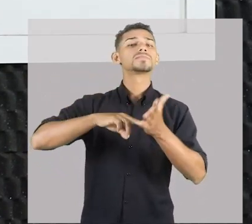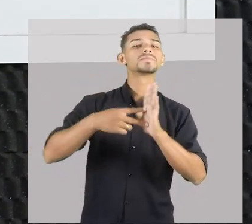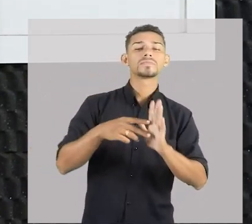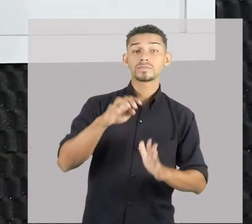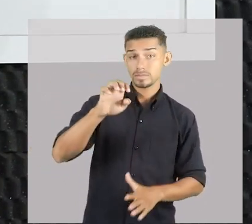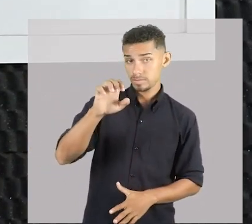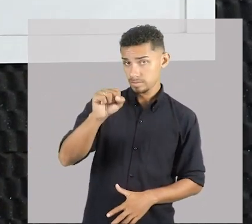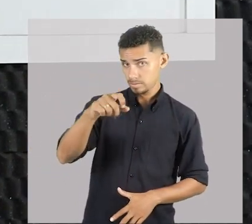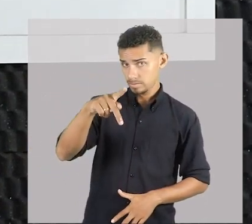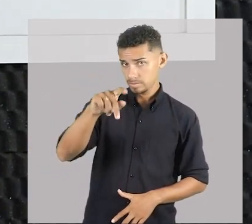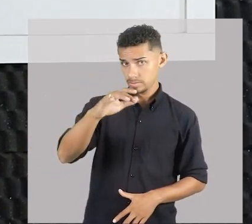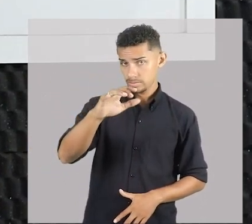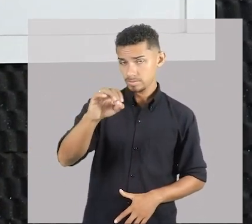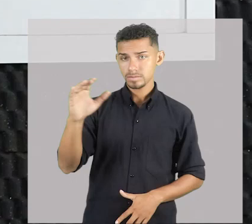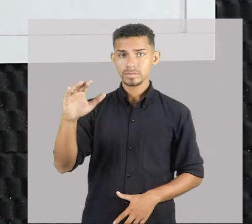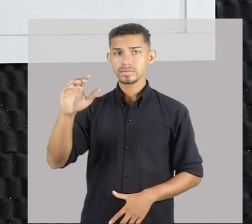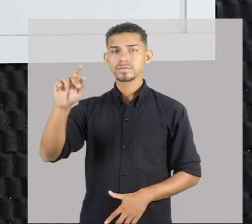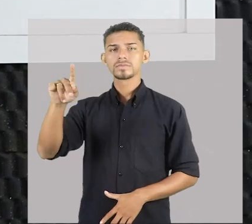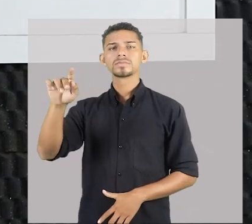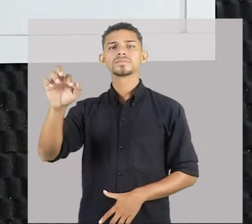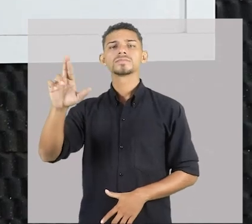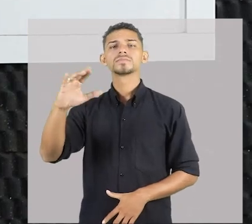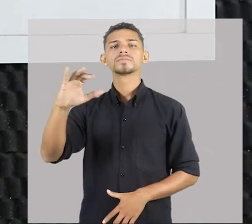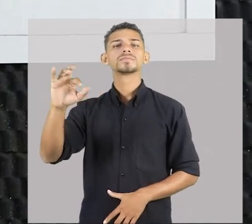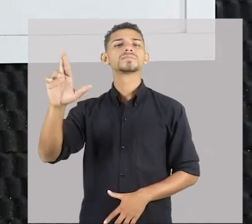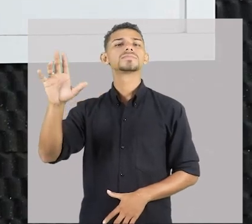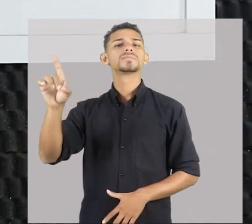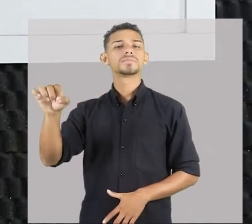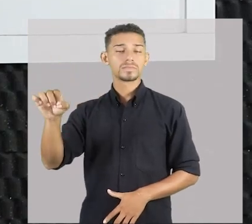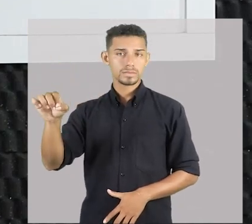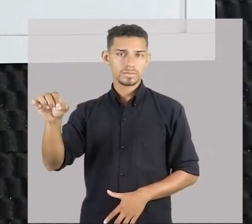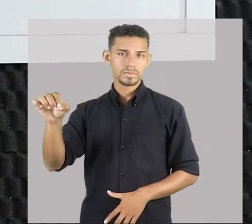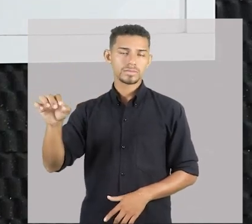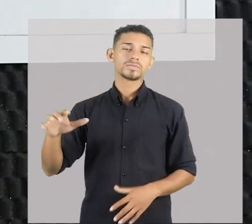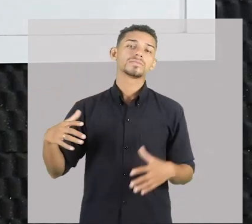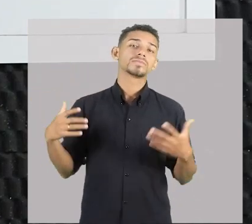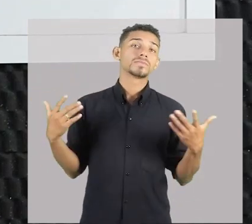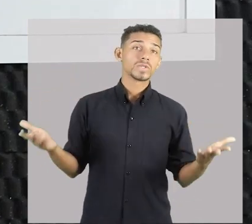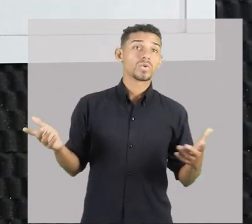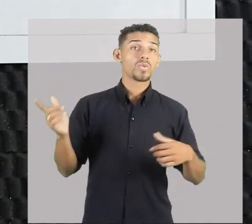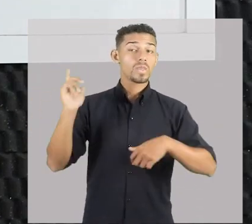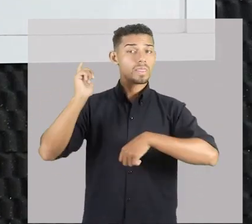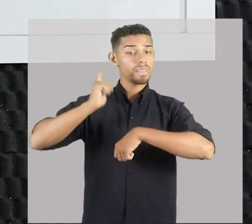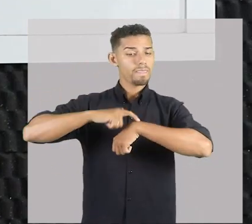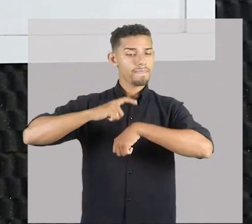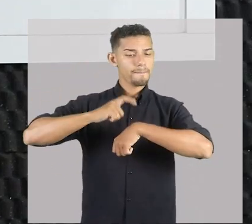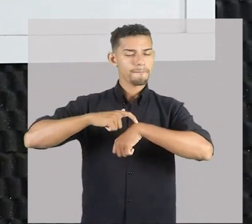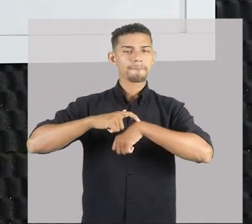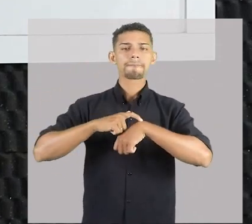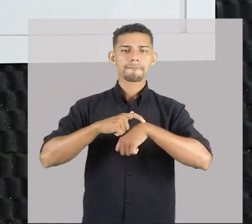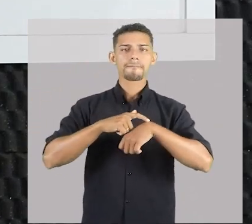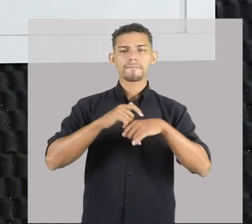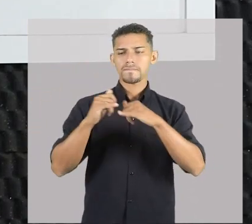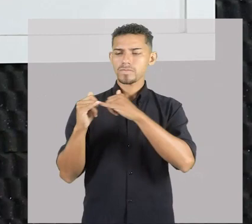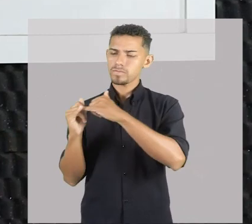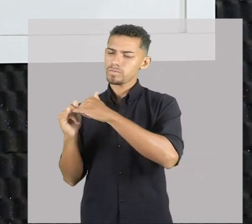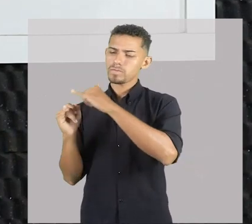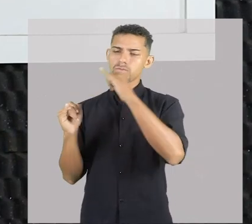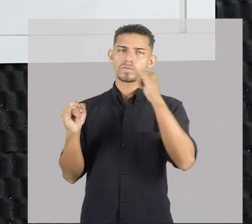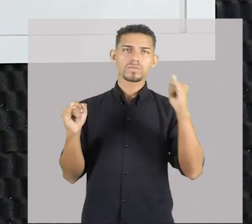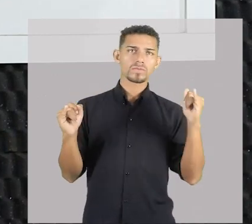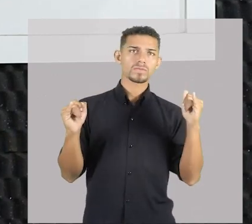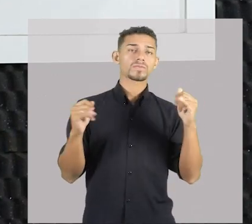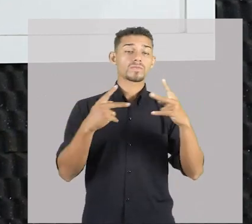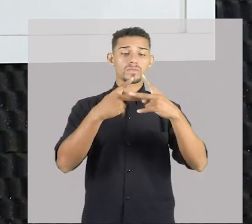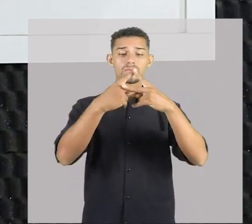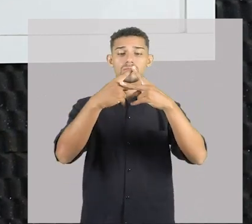esse espaço que você percorreu pelo tempo que você gastou, olha só, se eu pegar o espaço percorrido